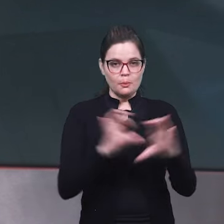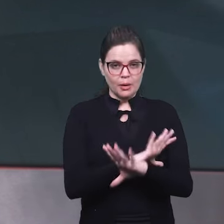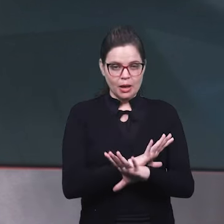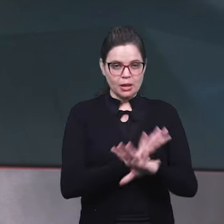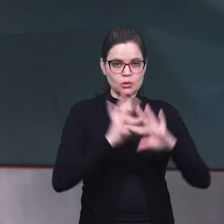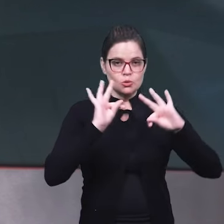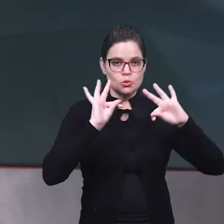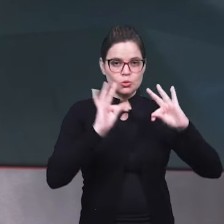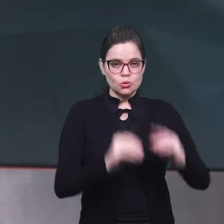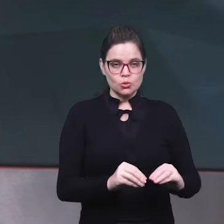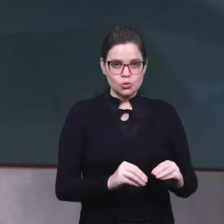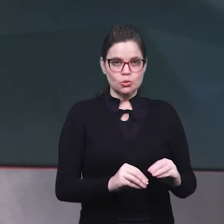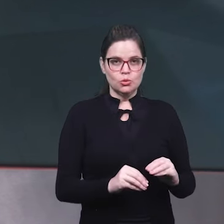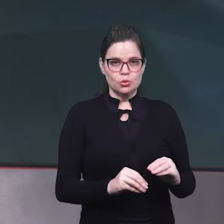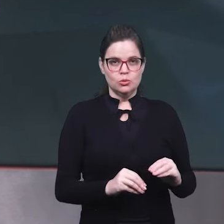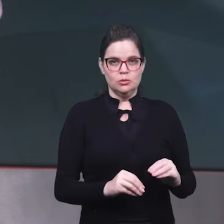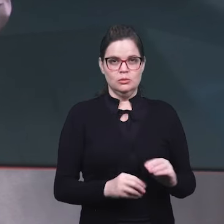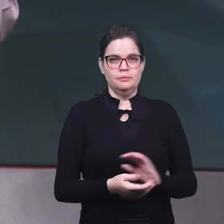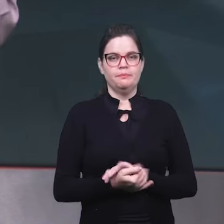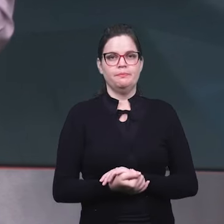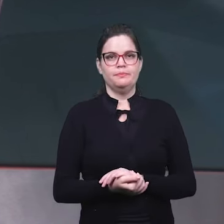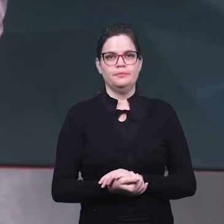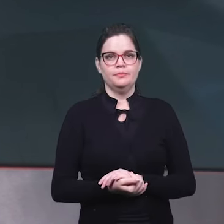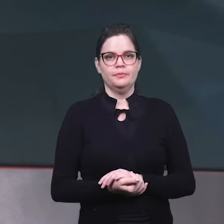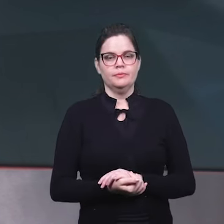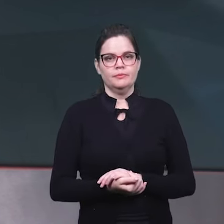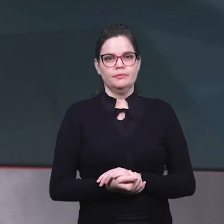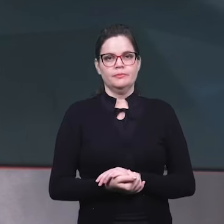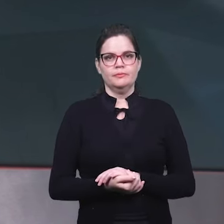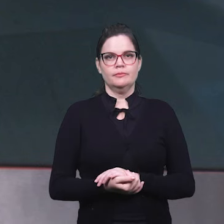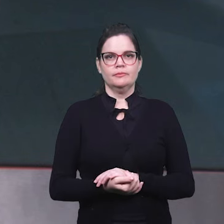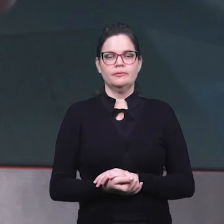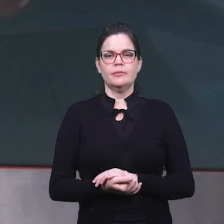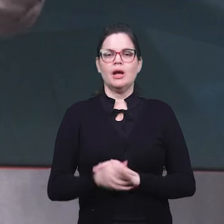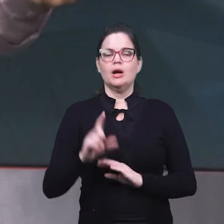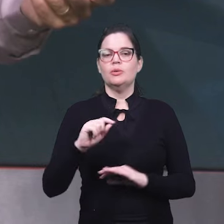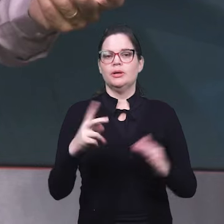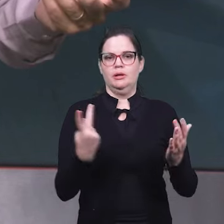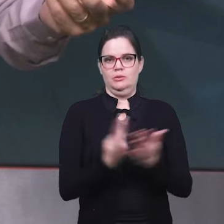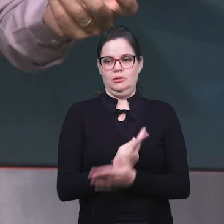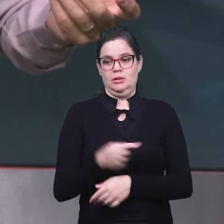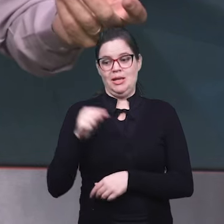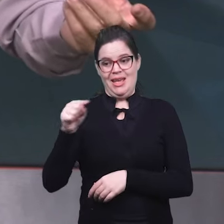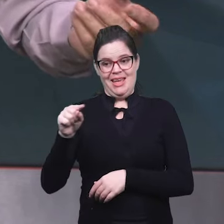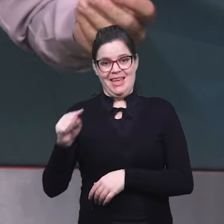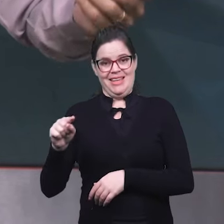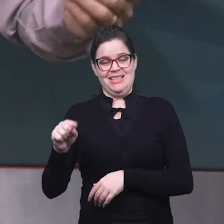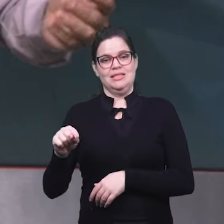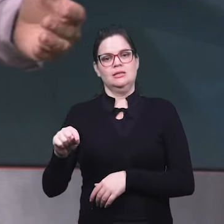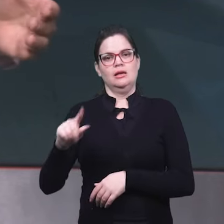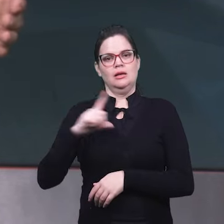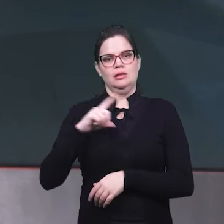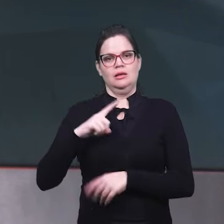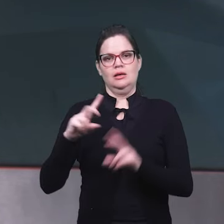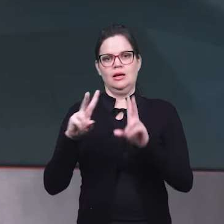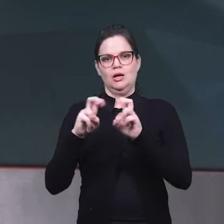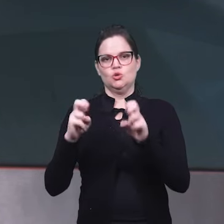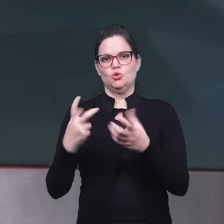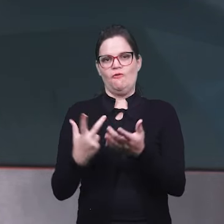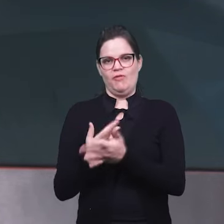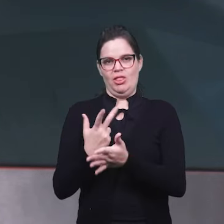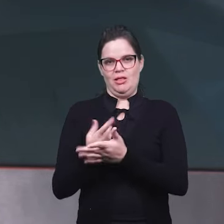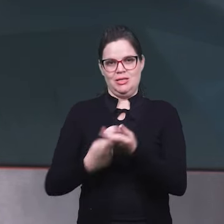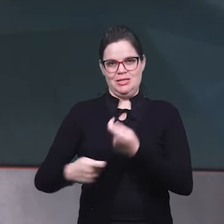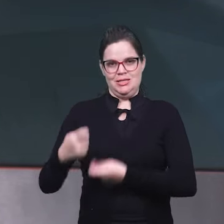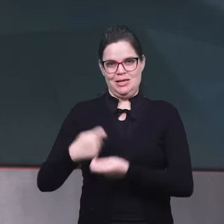né, existe lá um pequeno saldo, pequeno mesmo. E aí a instituição financeira declara como